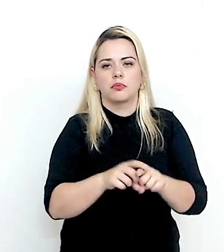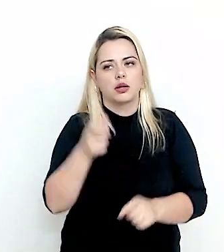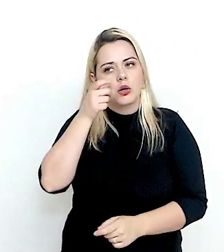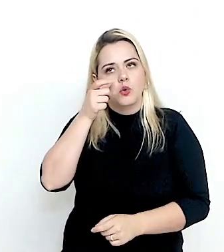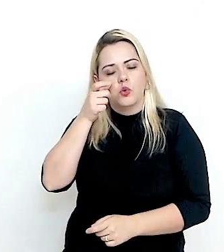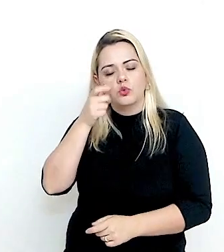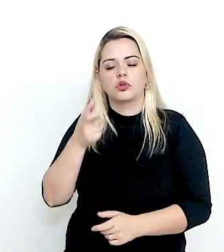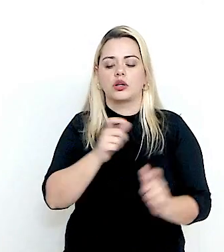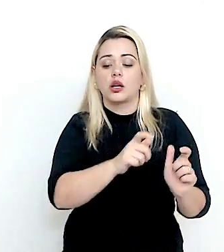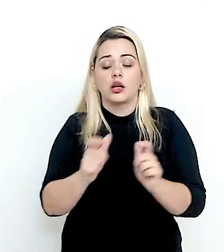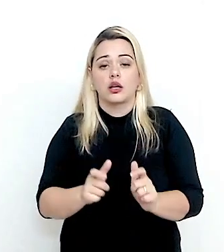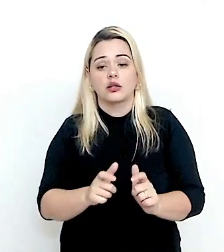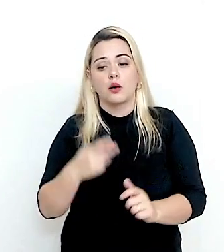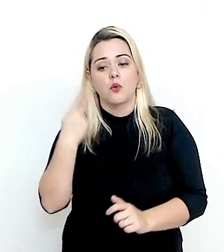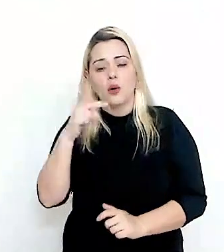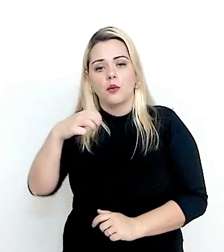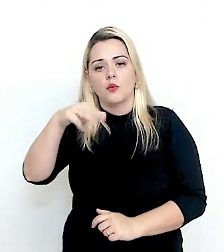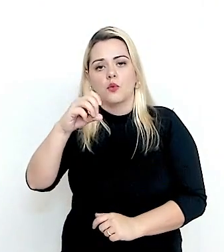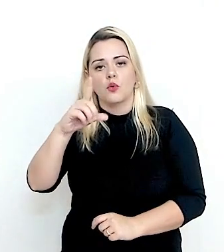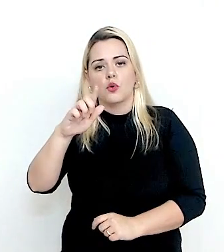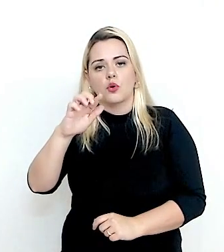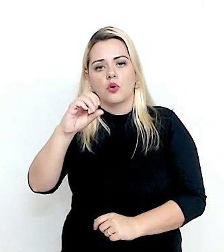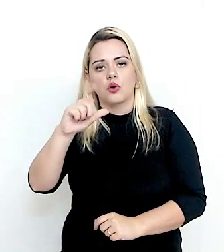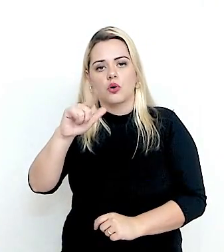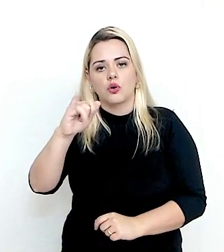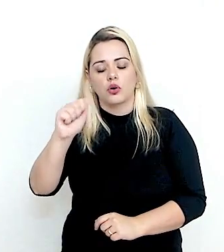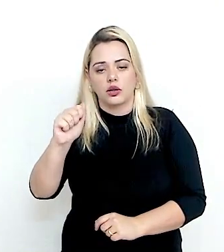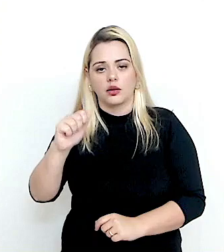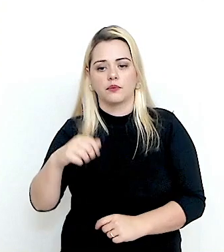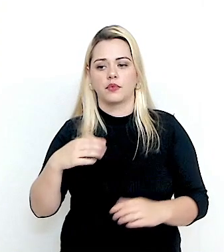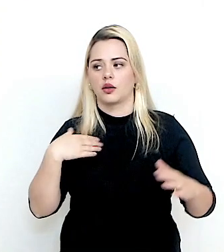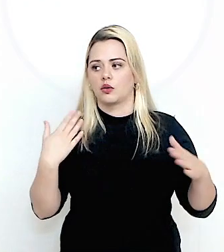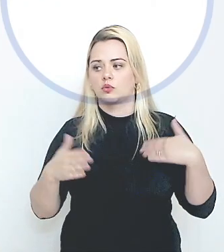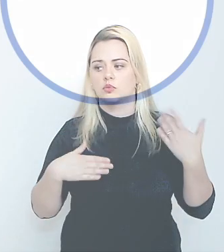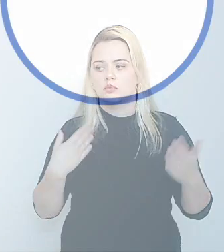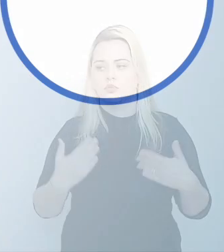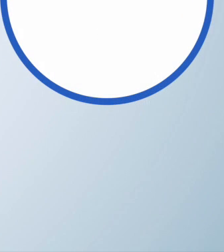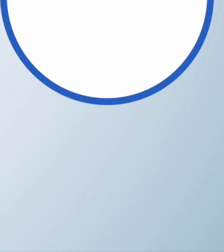interesse pela Mongólia é o turismo de aventura na Mongólia.